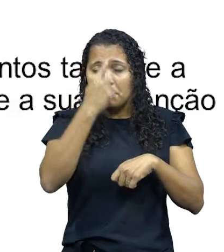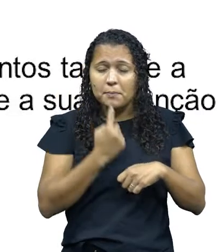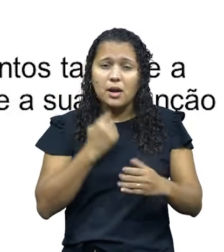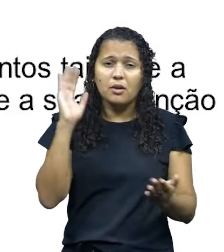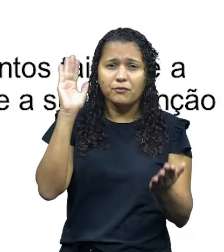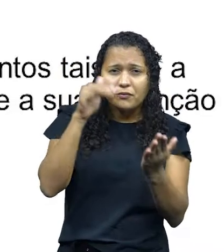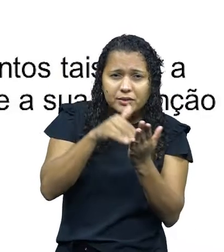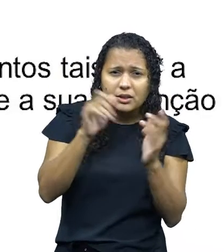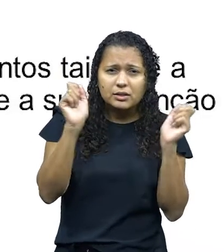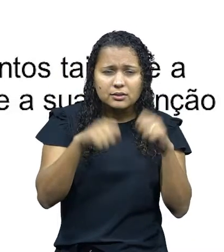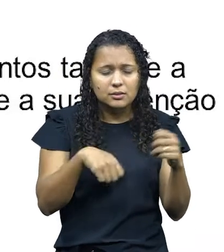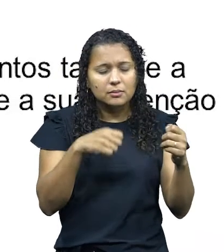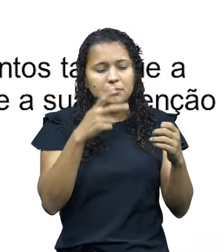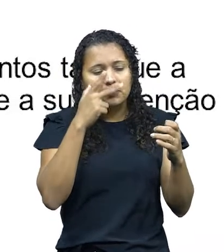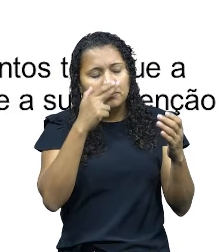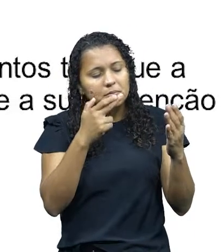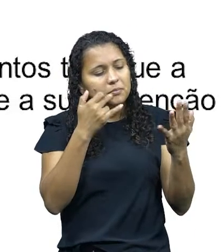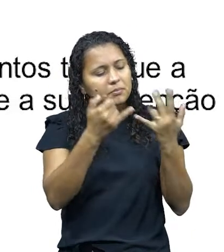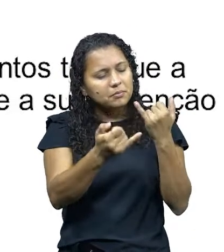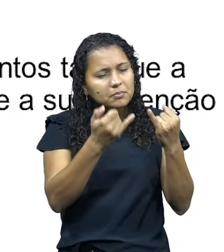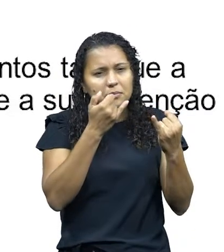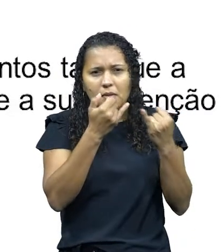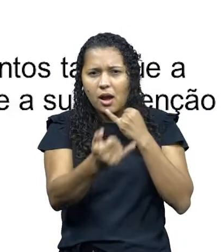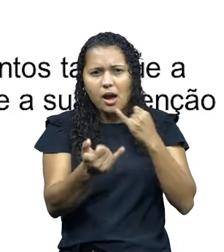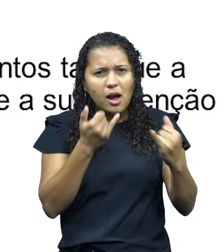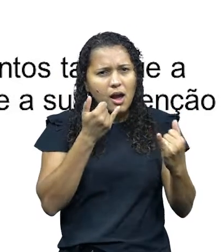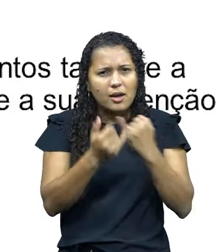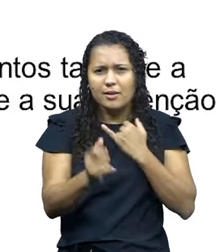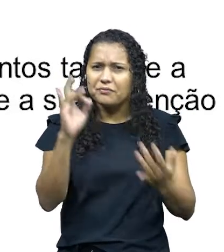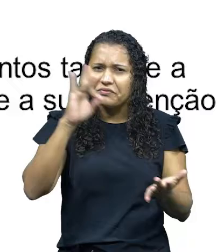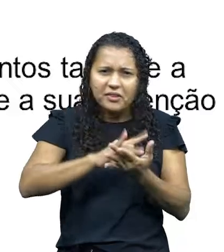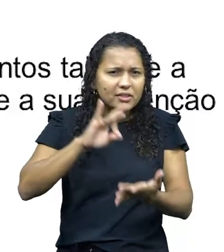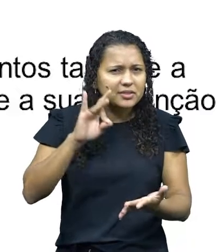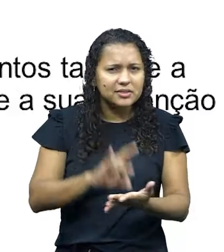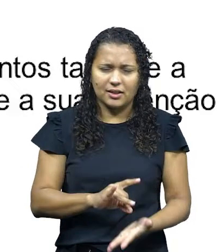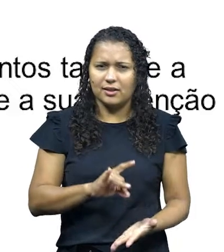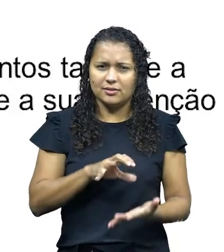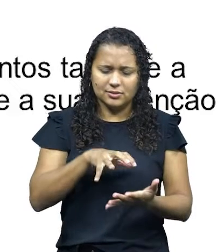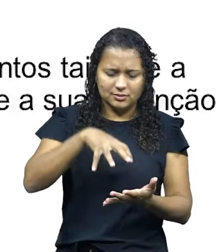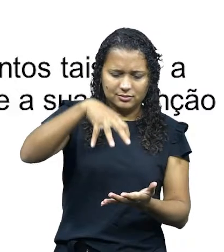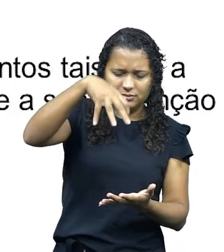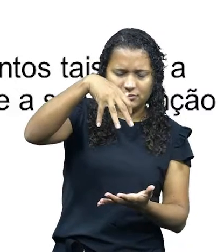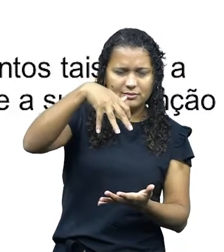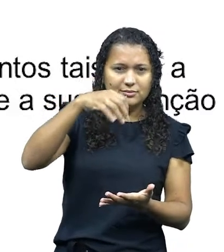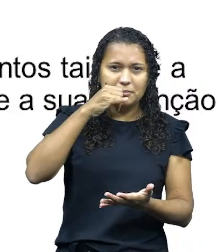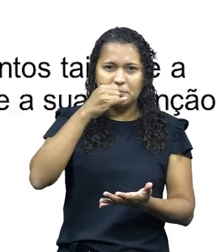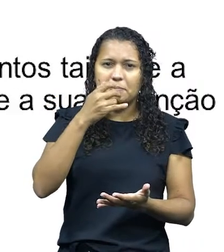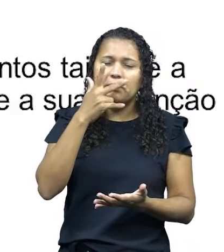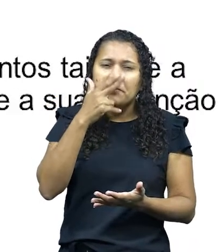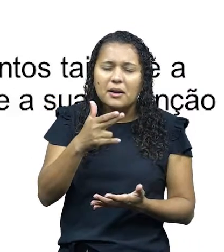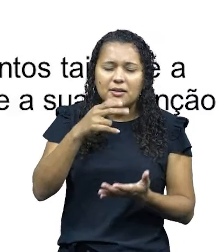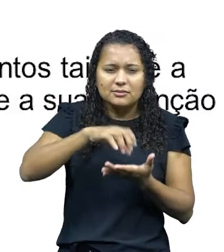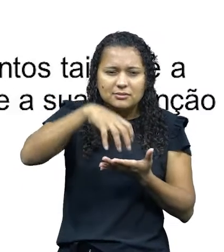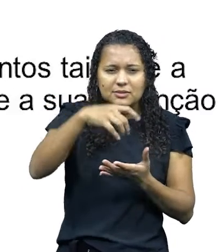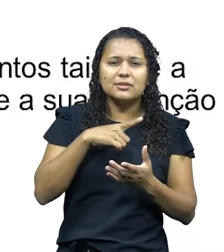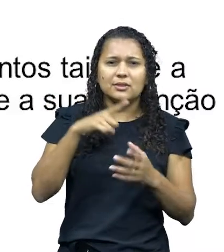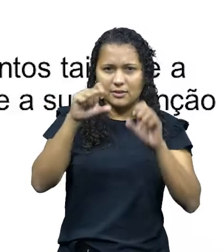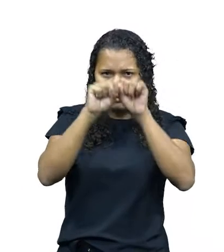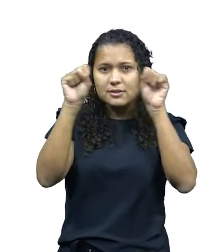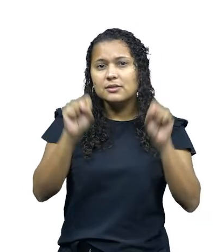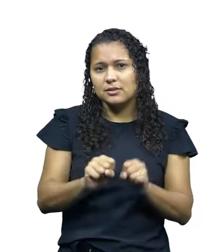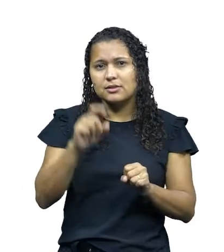se aproxima o mais possível da realidade e a sua obtenção se dá pela utilização de um sistema de